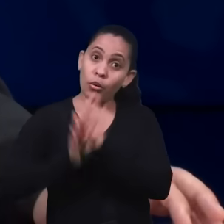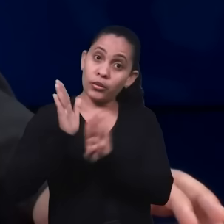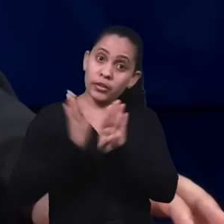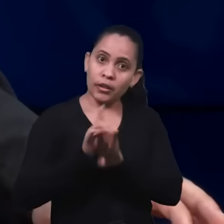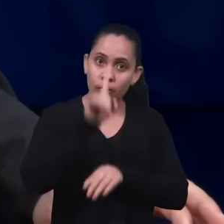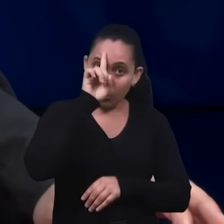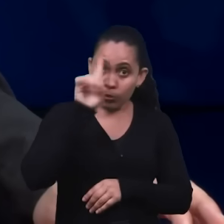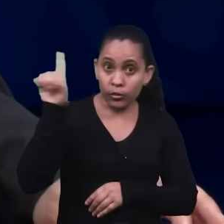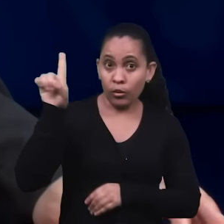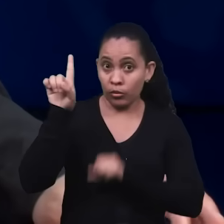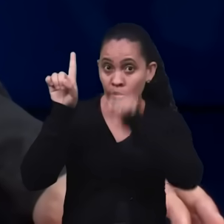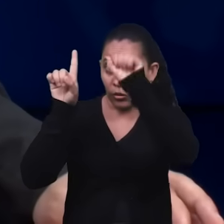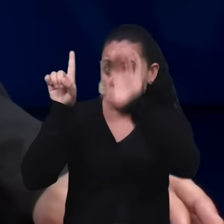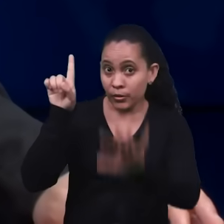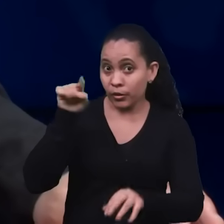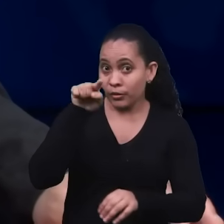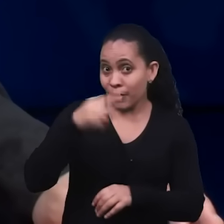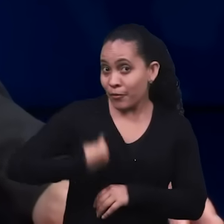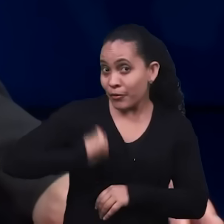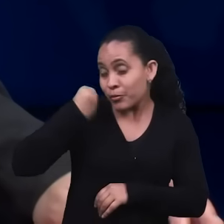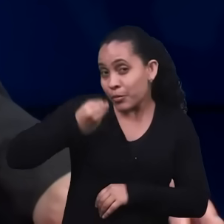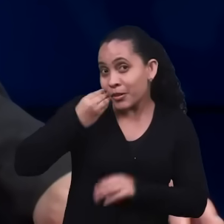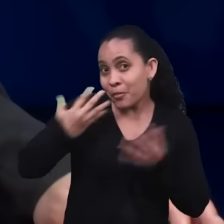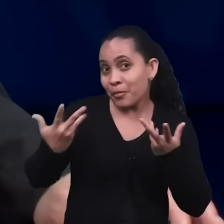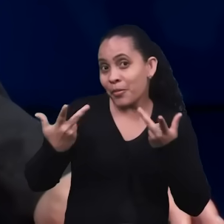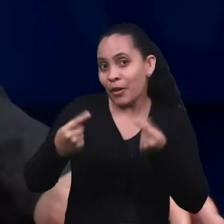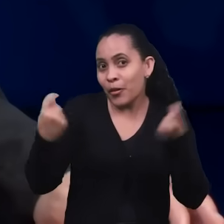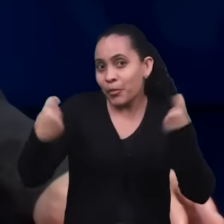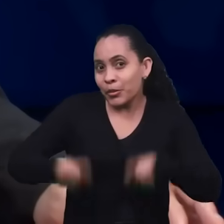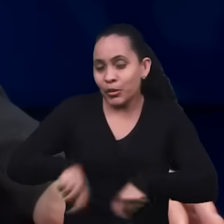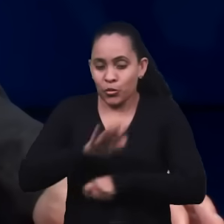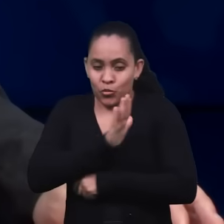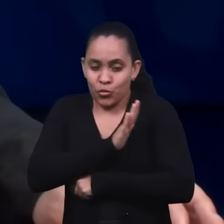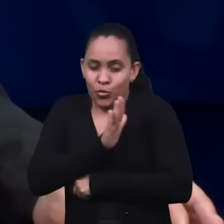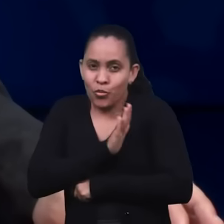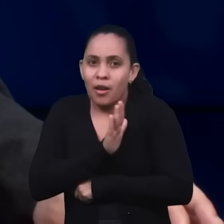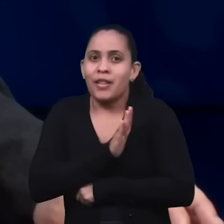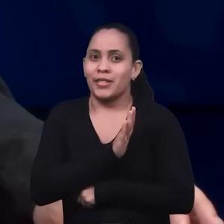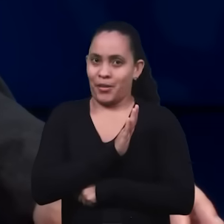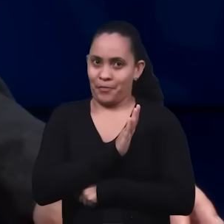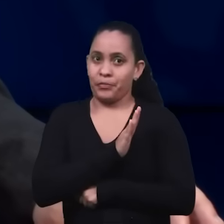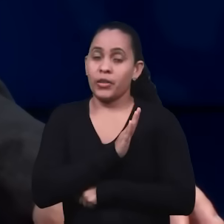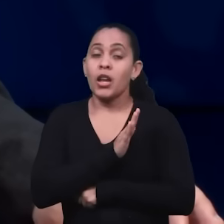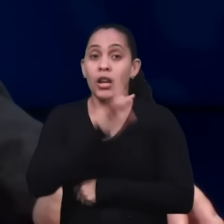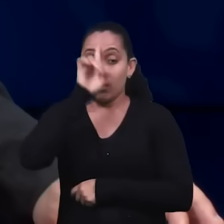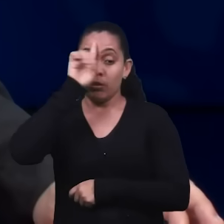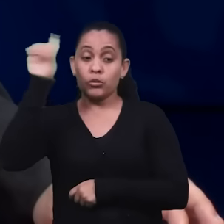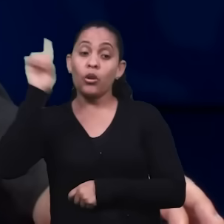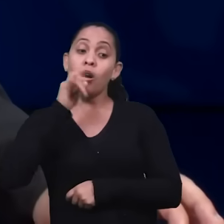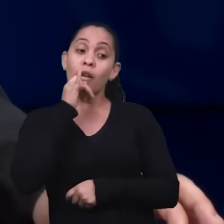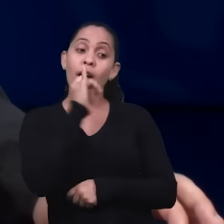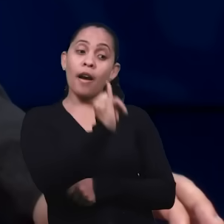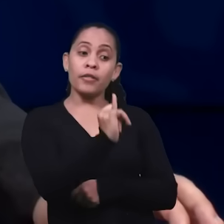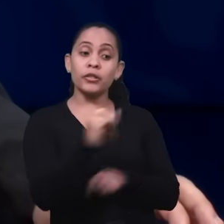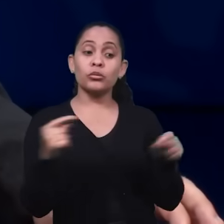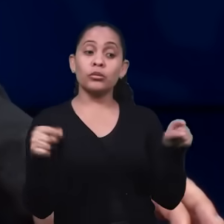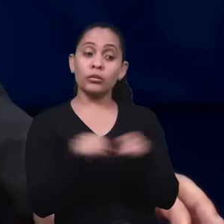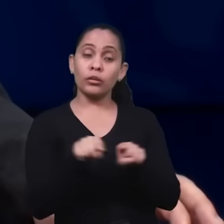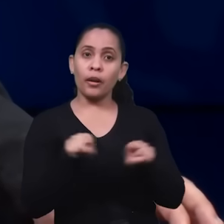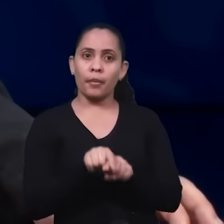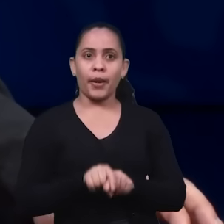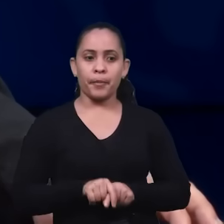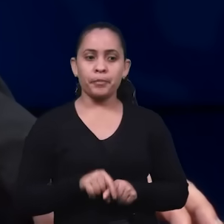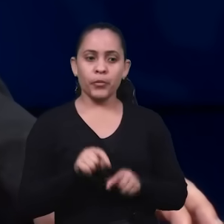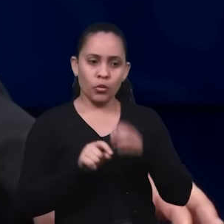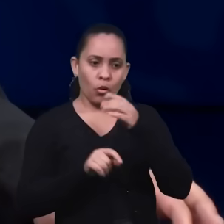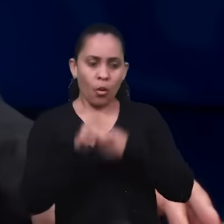experiências maravilhosas. Isso você tem que guardar no seu coração. E aí depois continua a advertência. Fala assim: olha, para que ninguém tome a